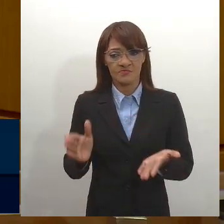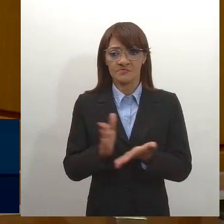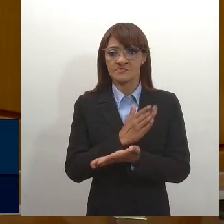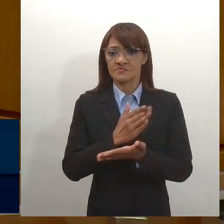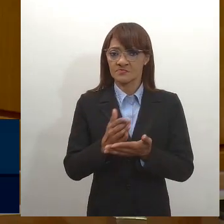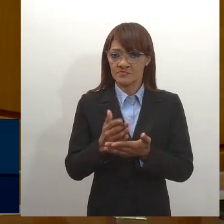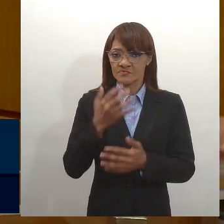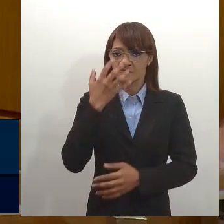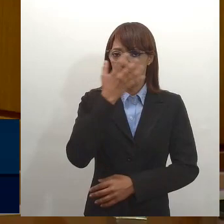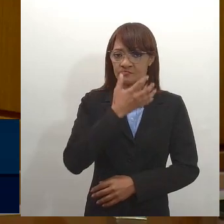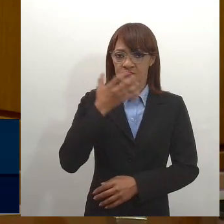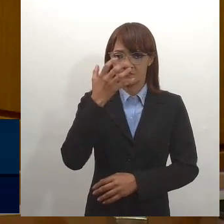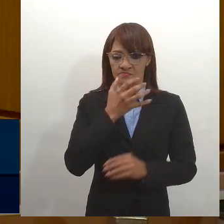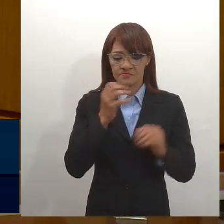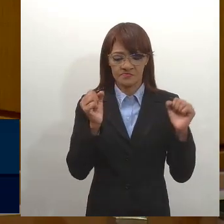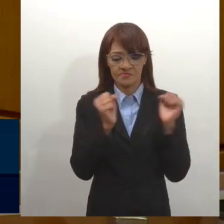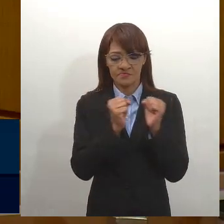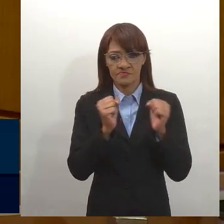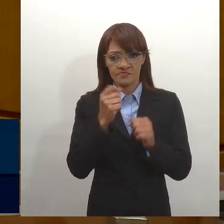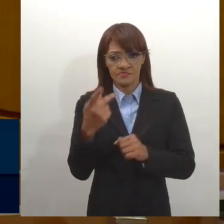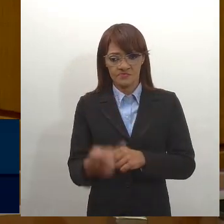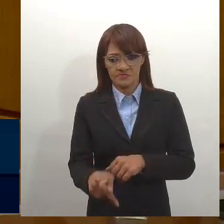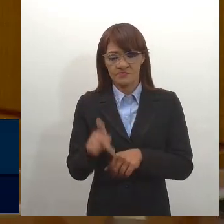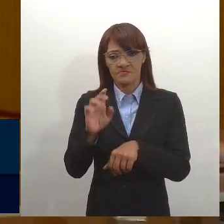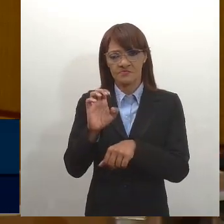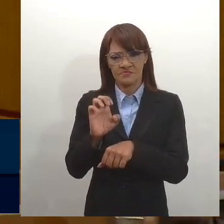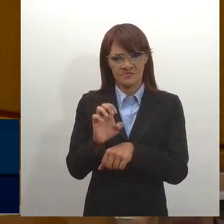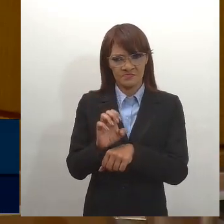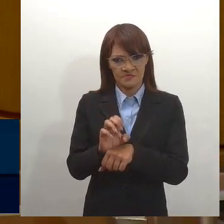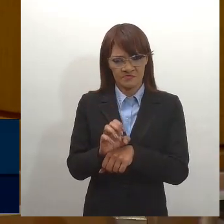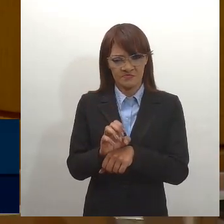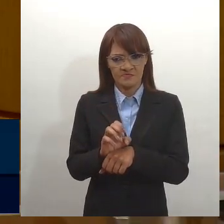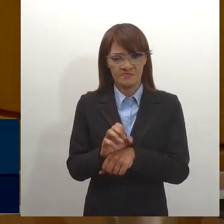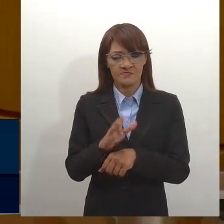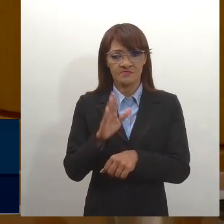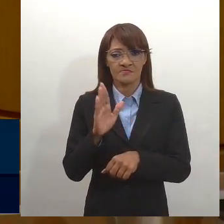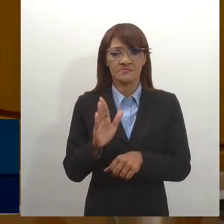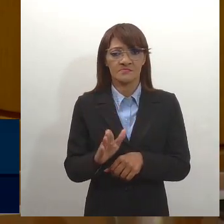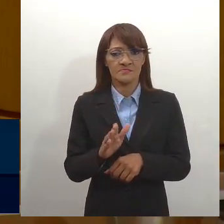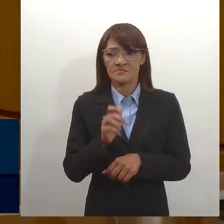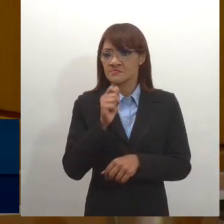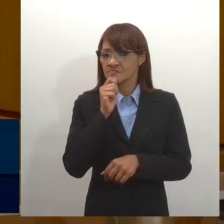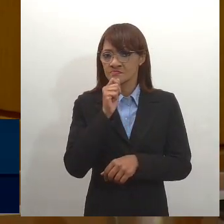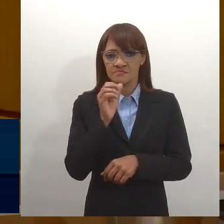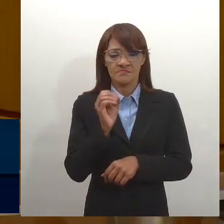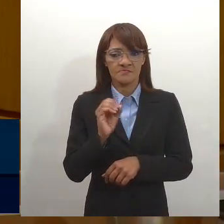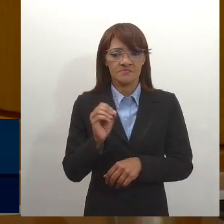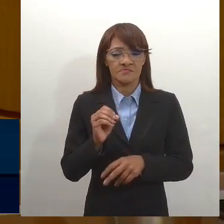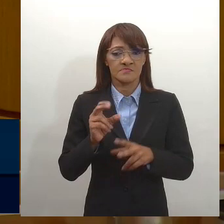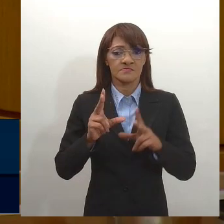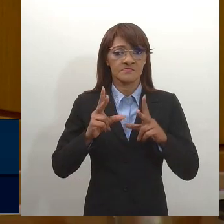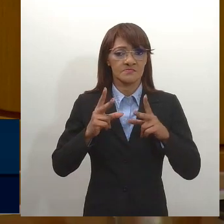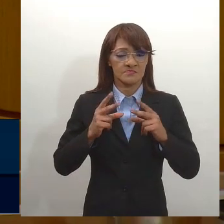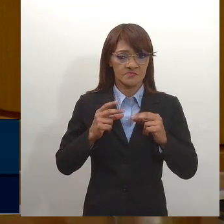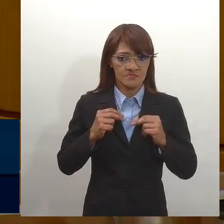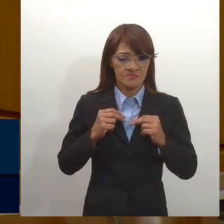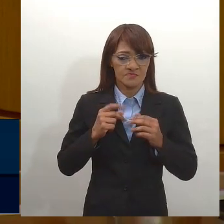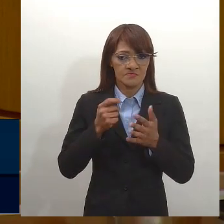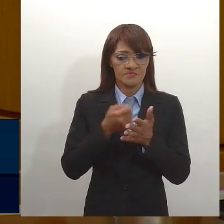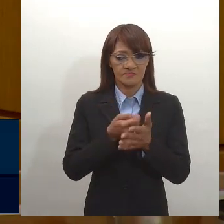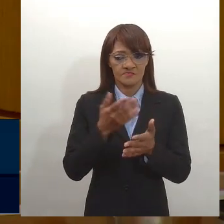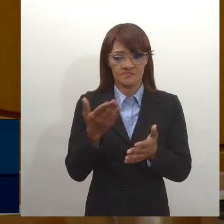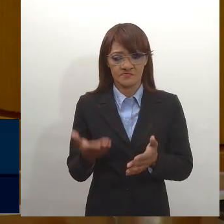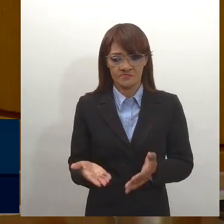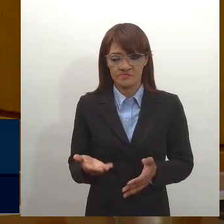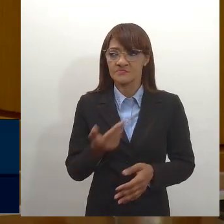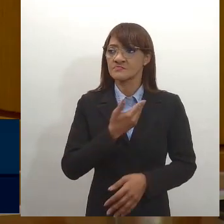continuam denunciando a falta de pagamento pelo trabalho prestado. O governo de Sergipe precisa urgentemente se reunir